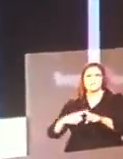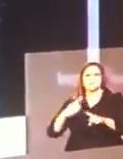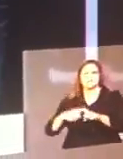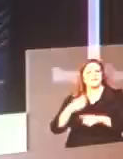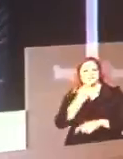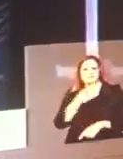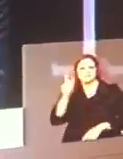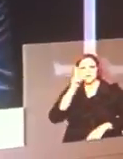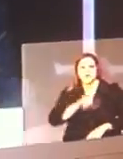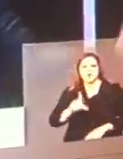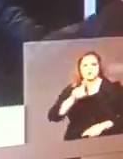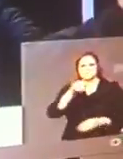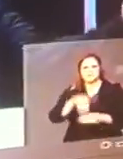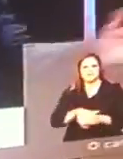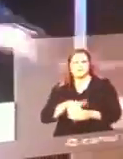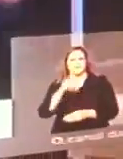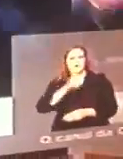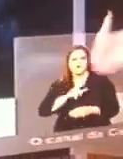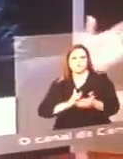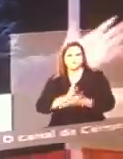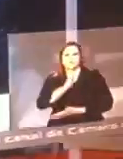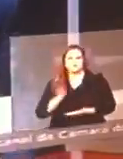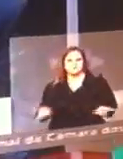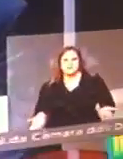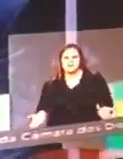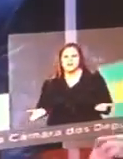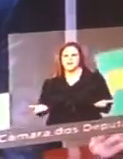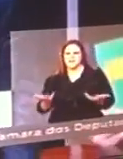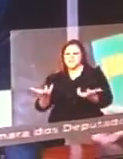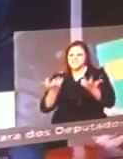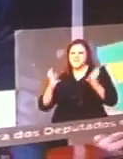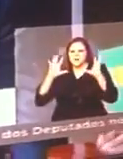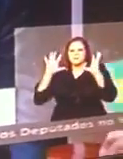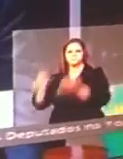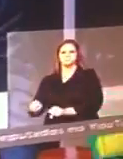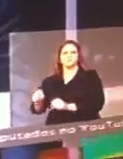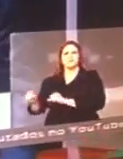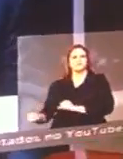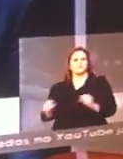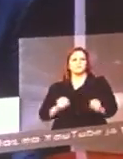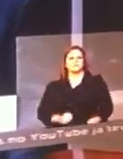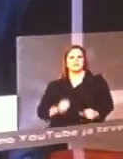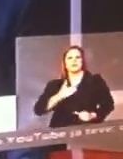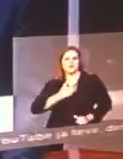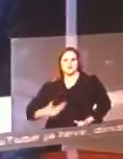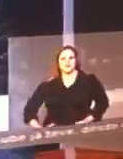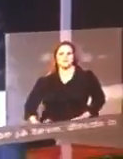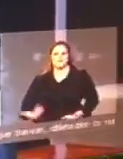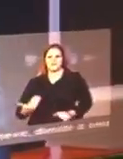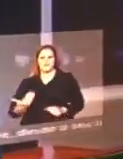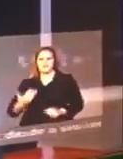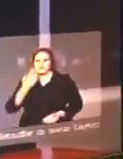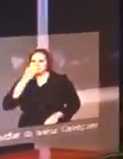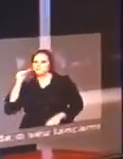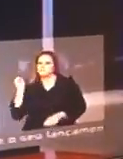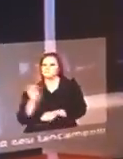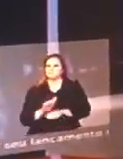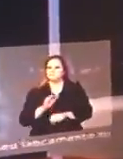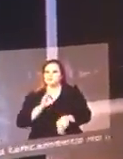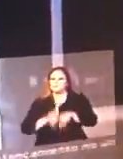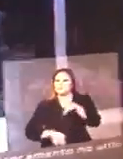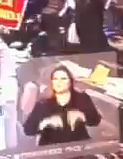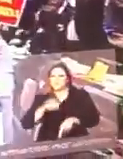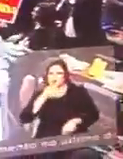pelo voto popular, quererem governar o Brasil de forma indireta, como se o voto popular não